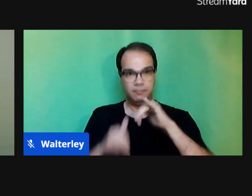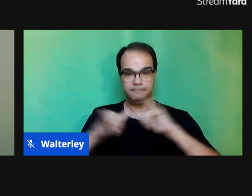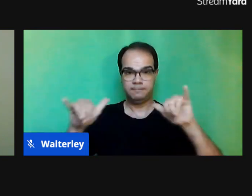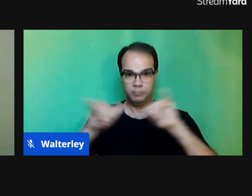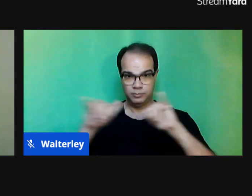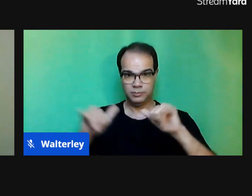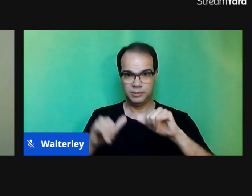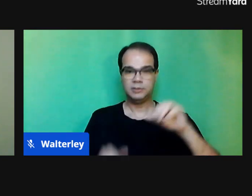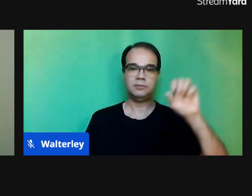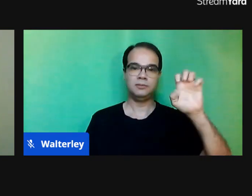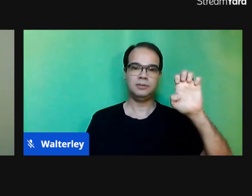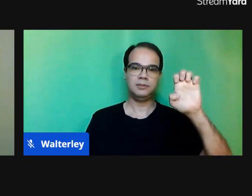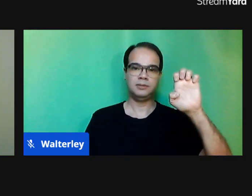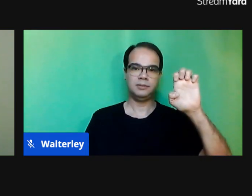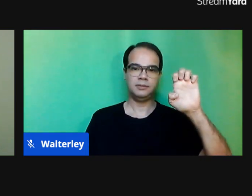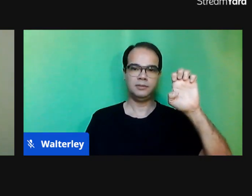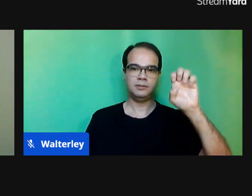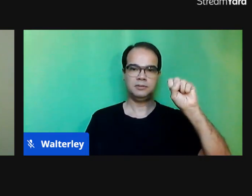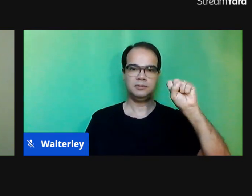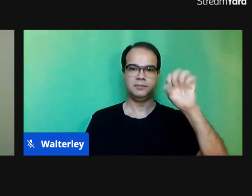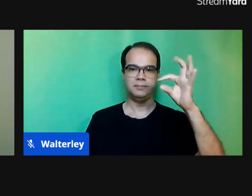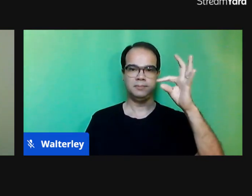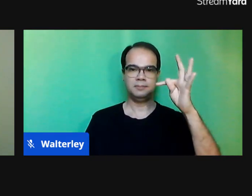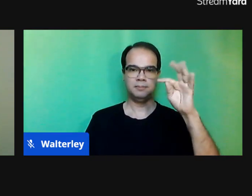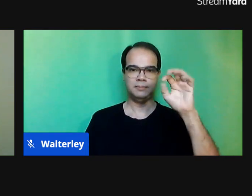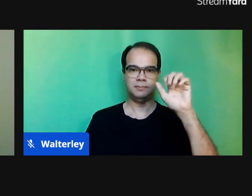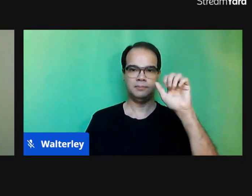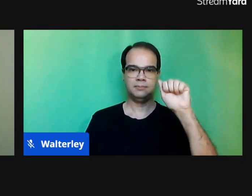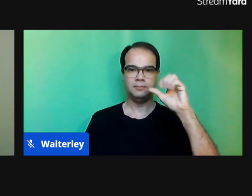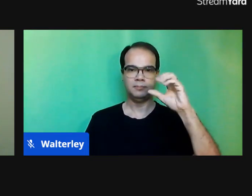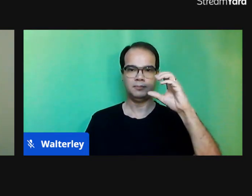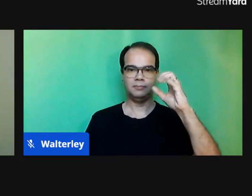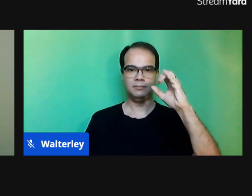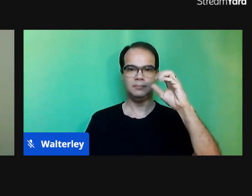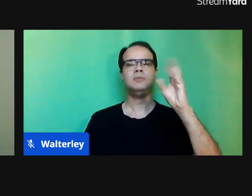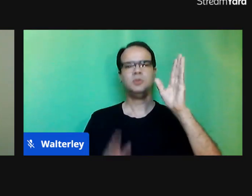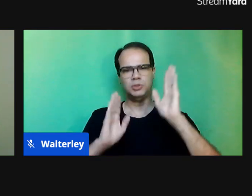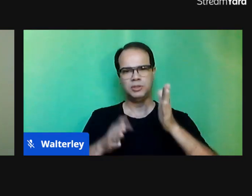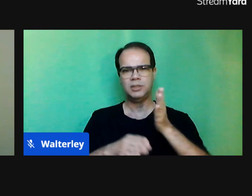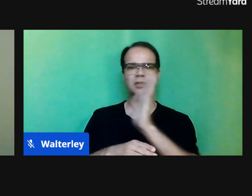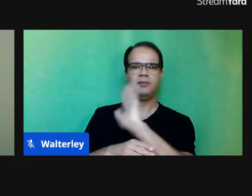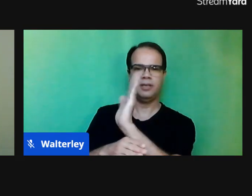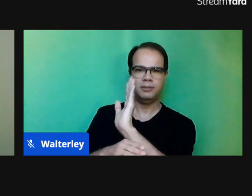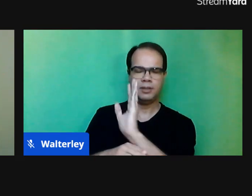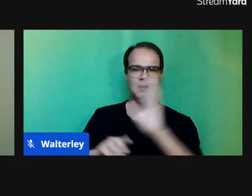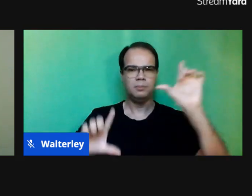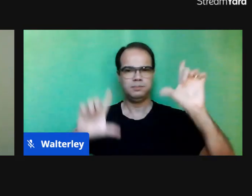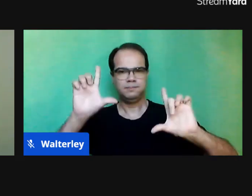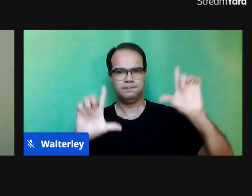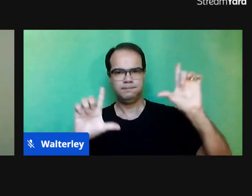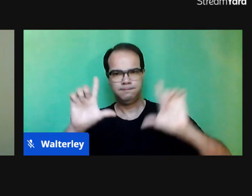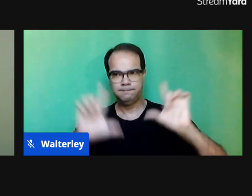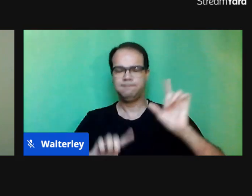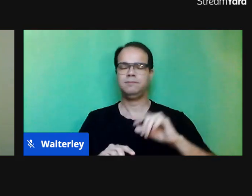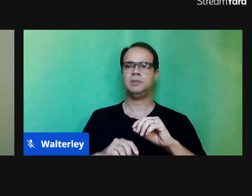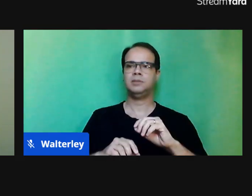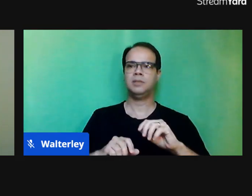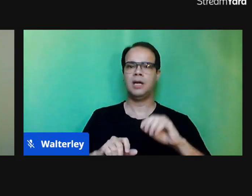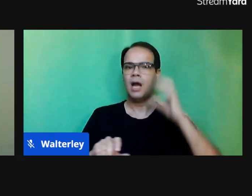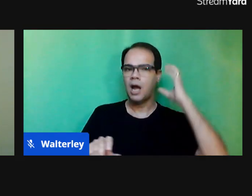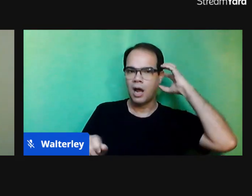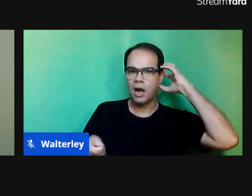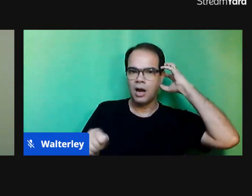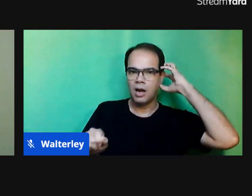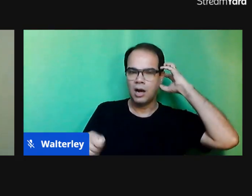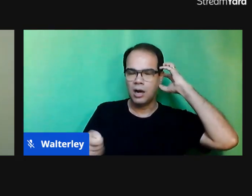Eu ministrava as disciplinas de produção publicitária em cinema e TV, produção publicitária em rádio, cultura brasileira e